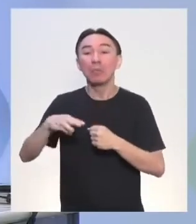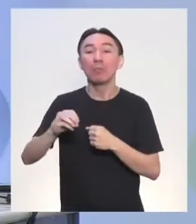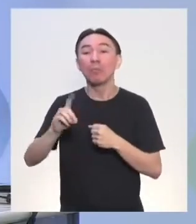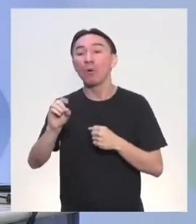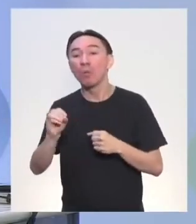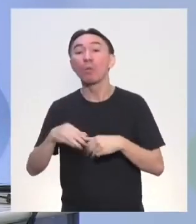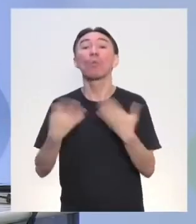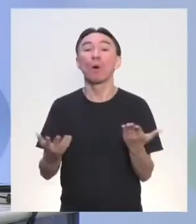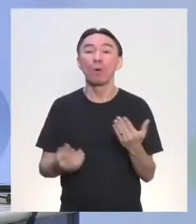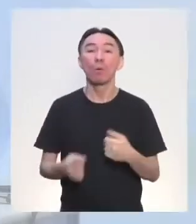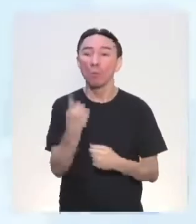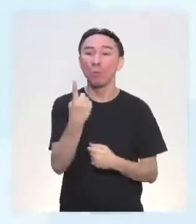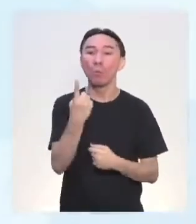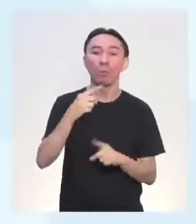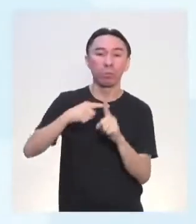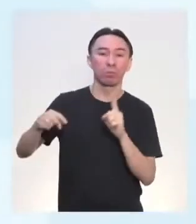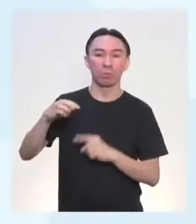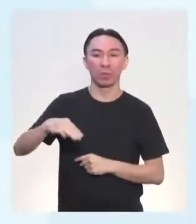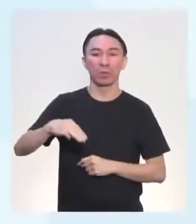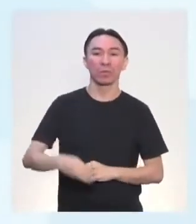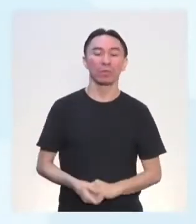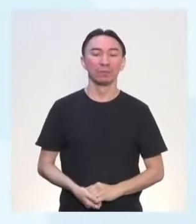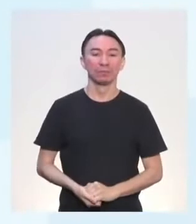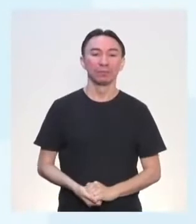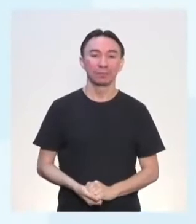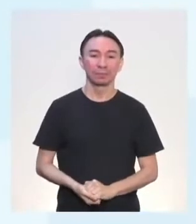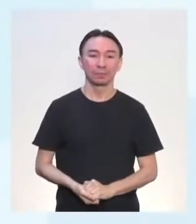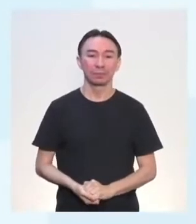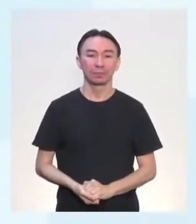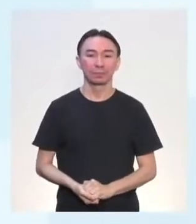minutinho e meio para vocês.